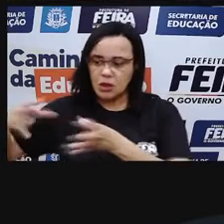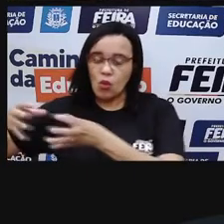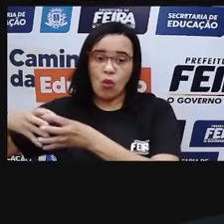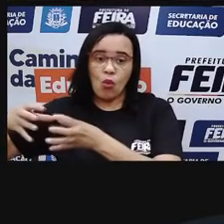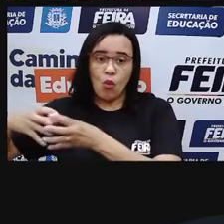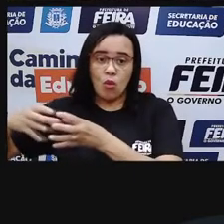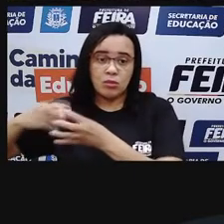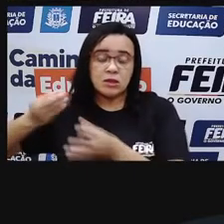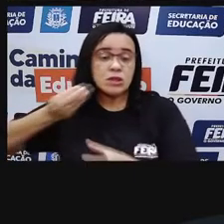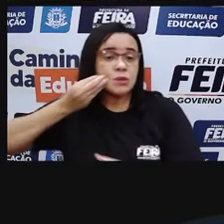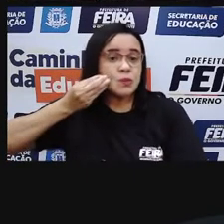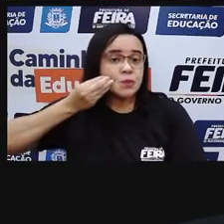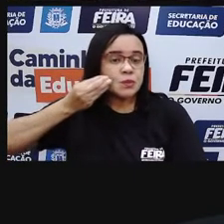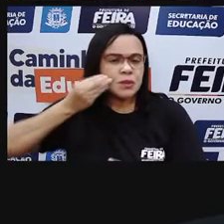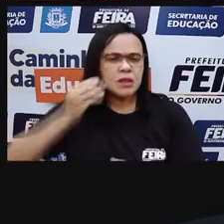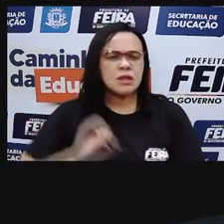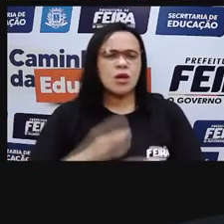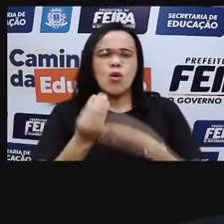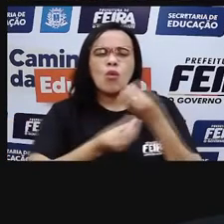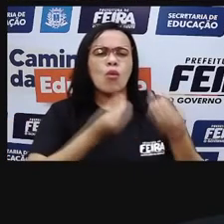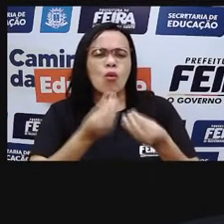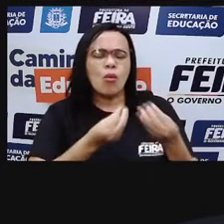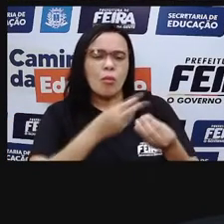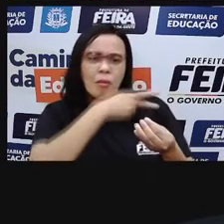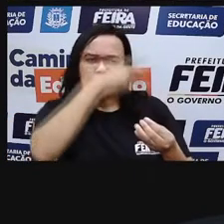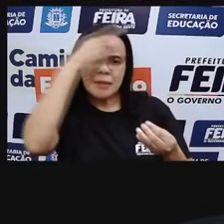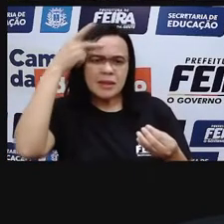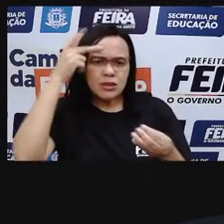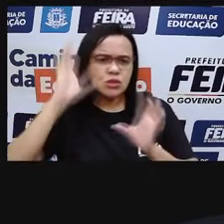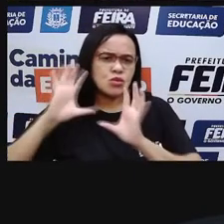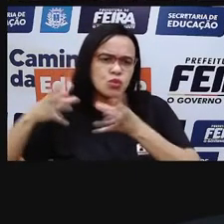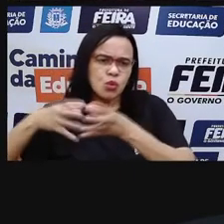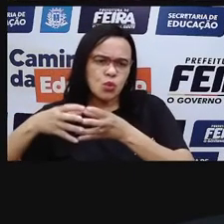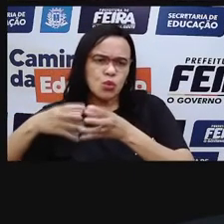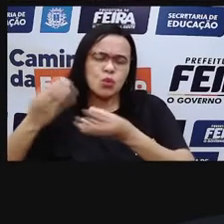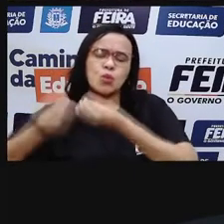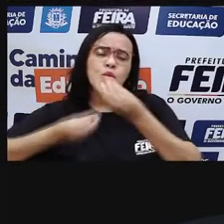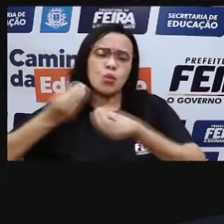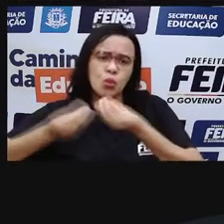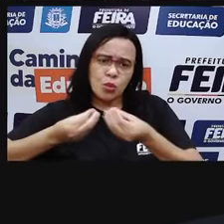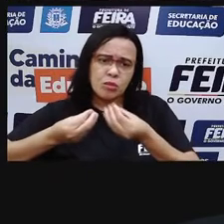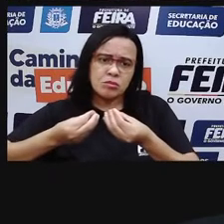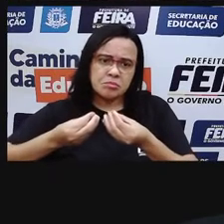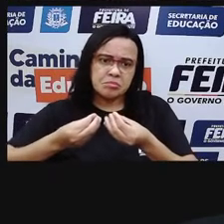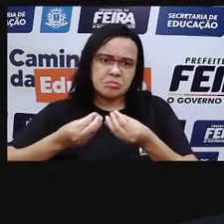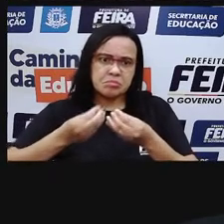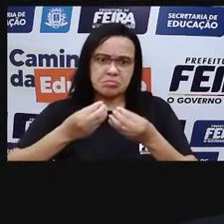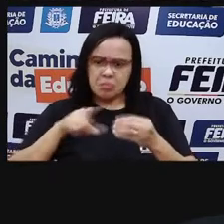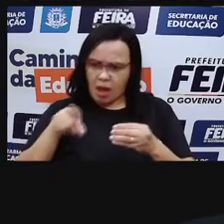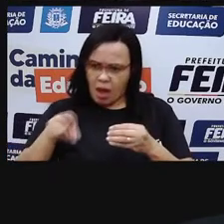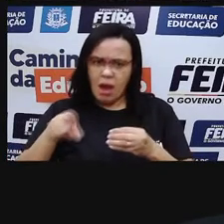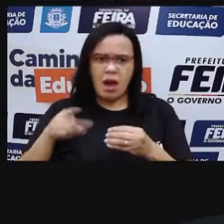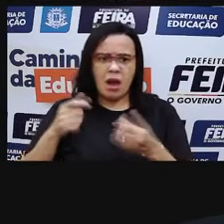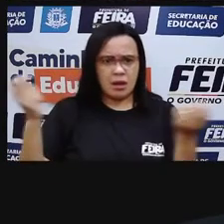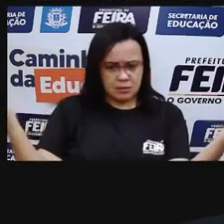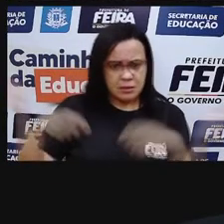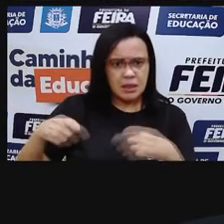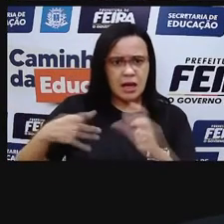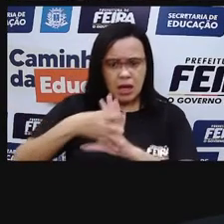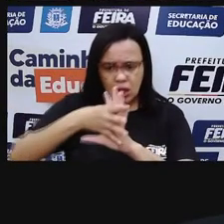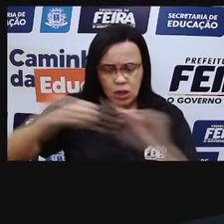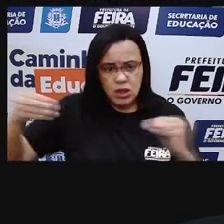se o número de pessoas, elas aumenta, né, de pessoas curadas com o uso dessa